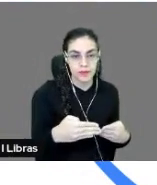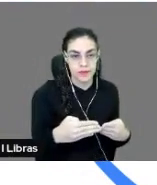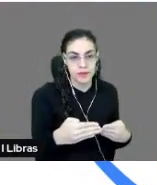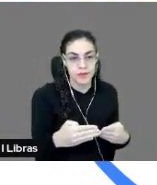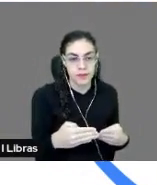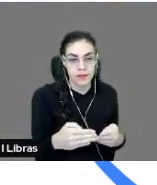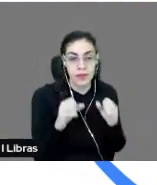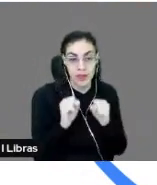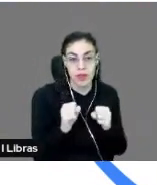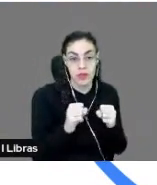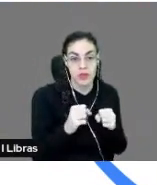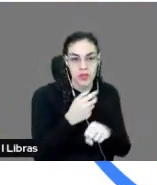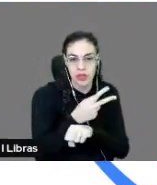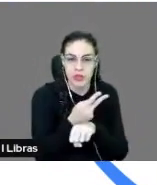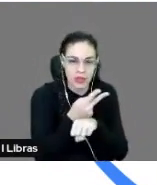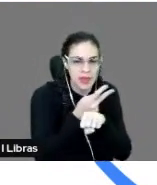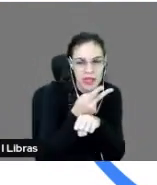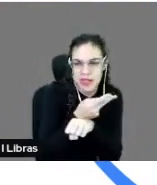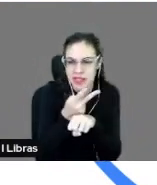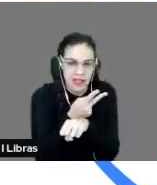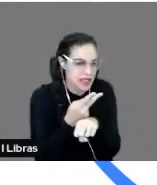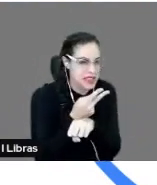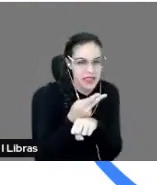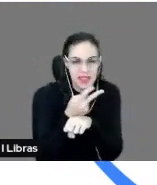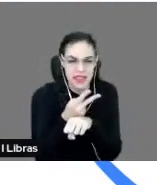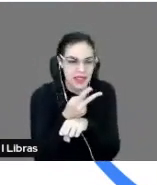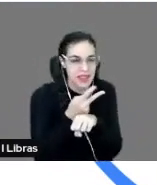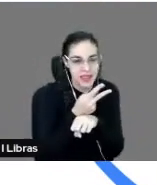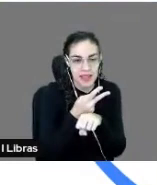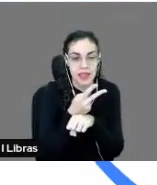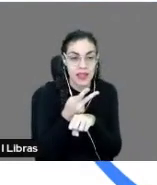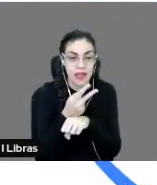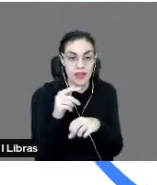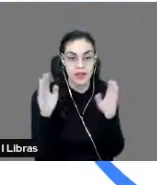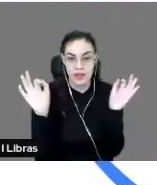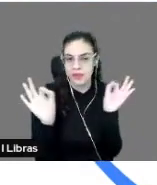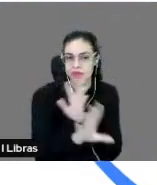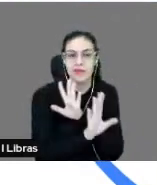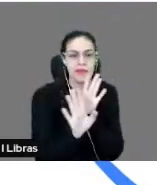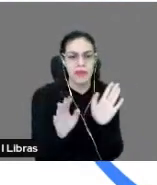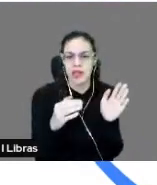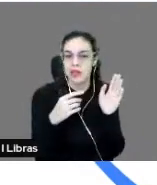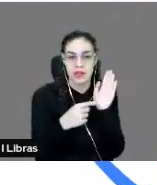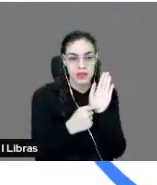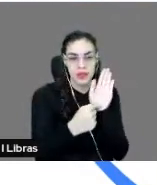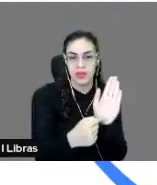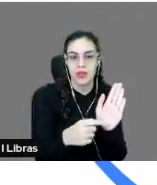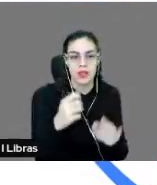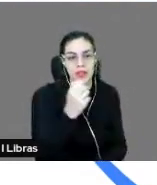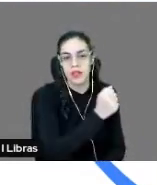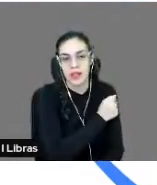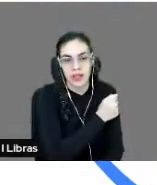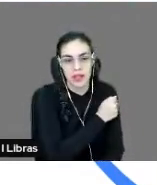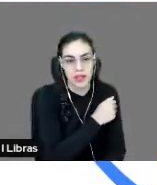busca, essa pesquisa dos recursos. Então, feito isso, né? Publico a atividade, meus estudantes vão fazer